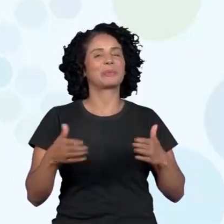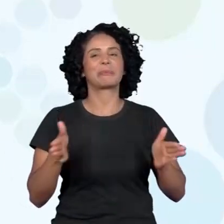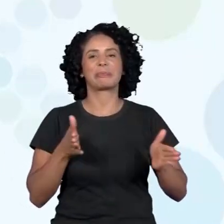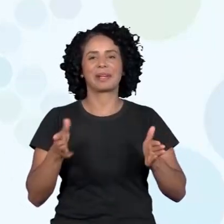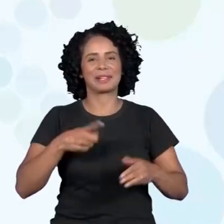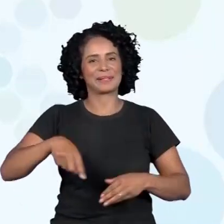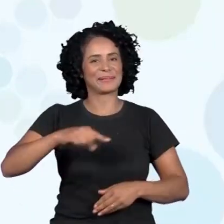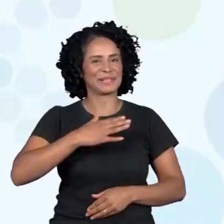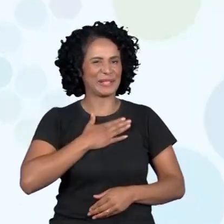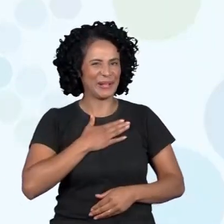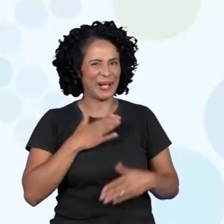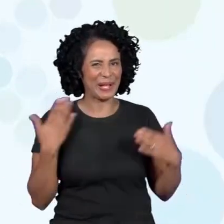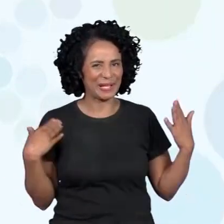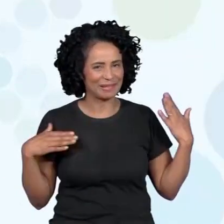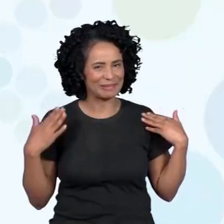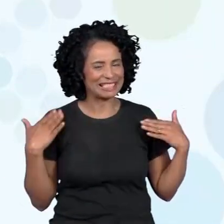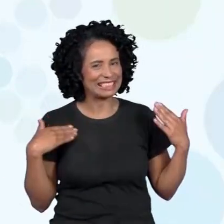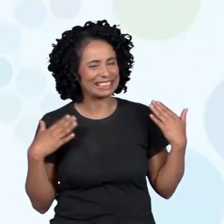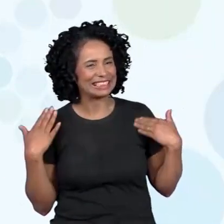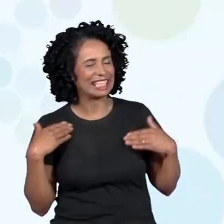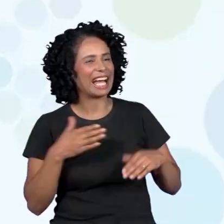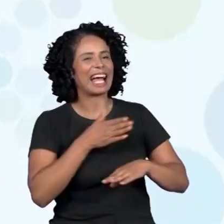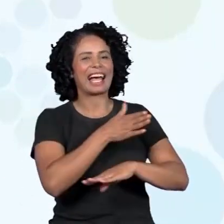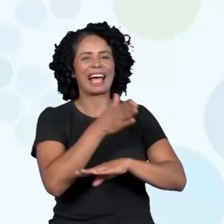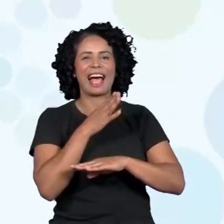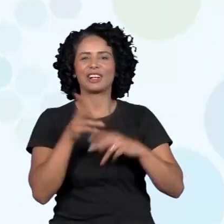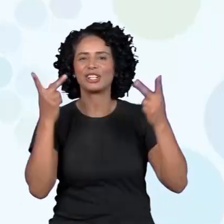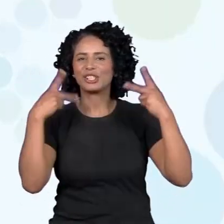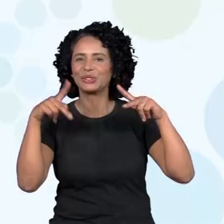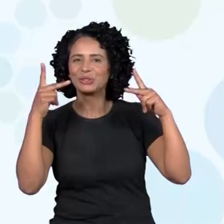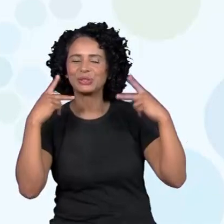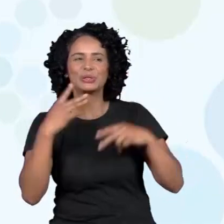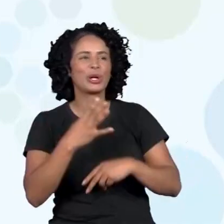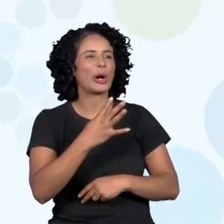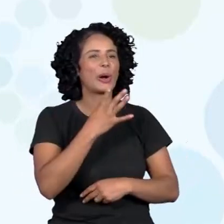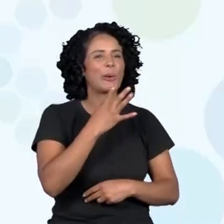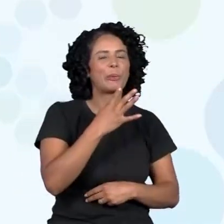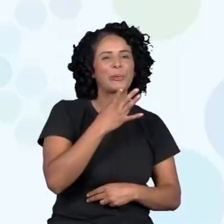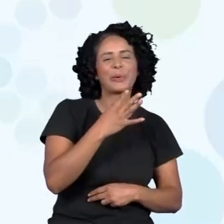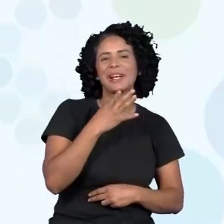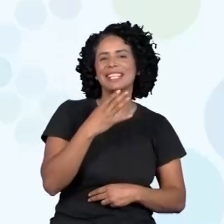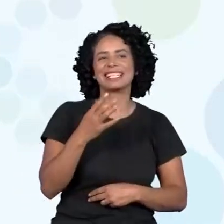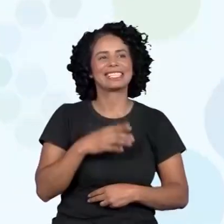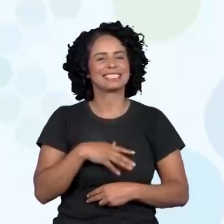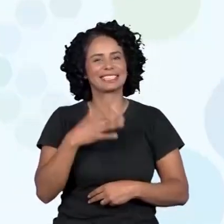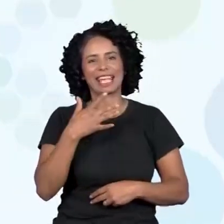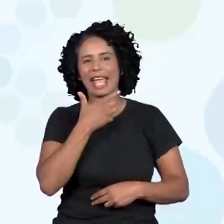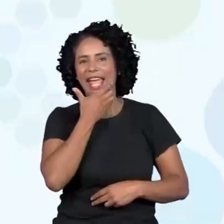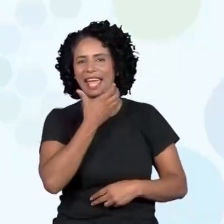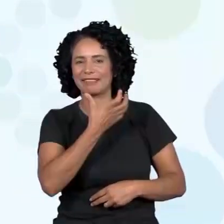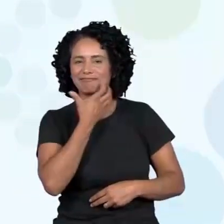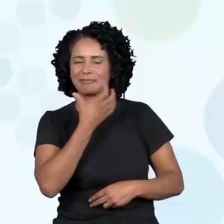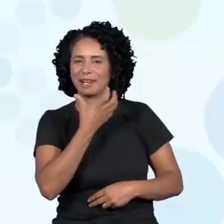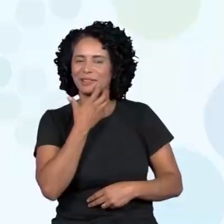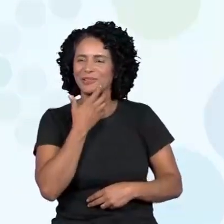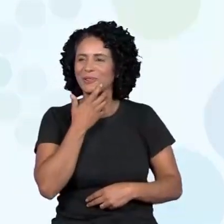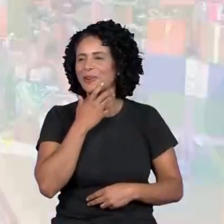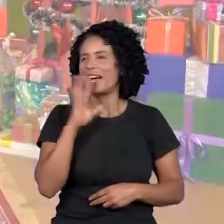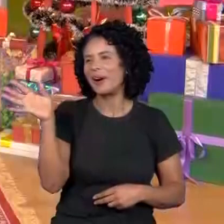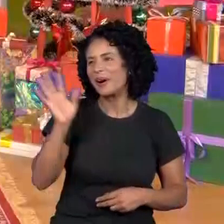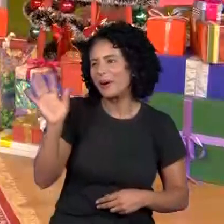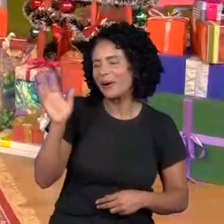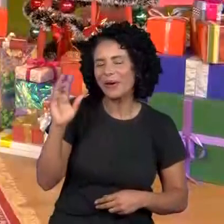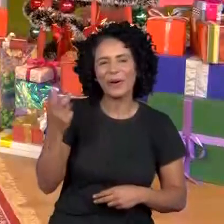De passear aí e conhecer os Papai Noéis, as pessoas que se fantasiam de Papai